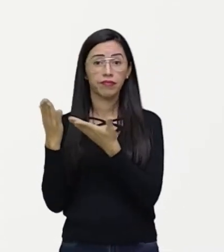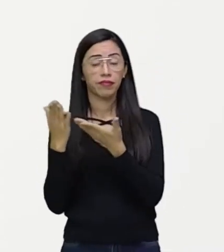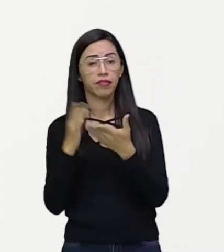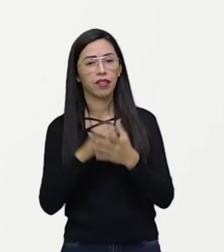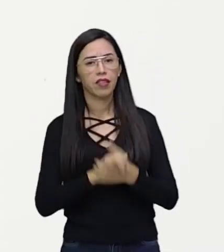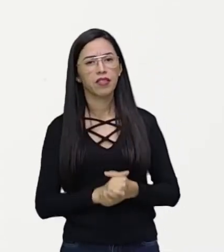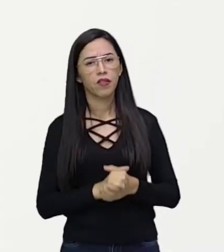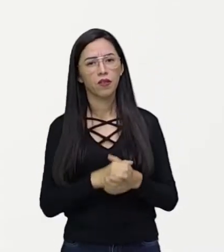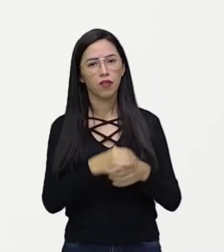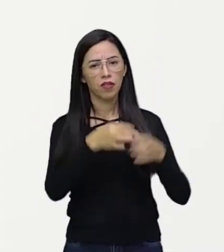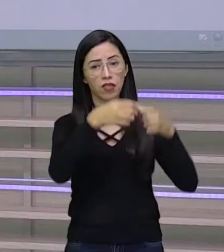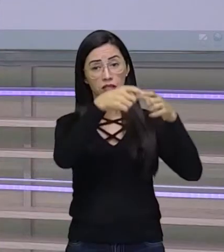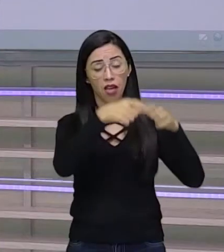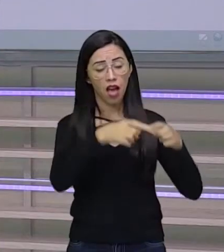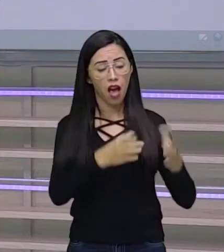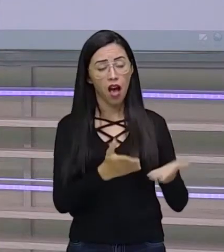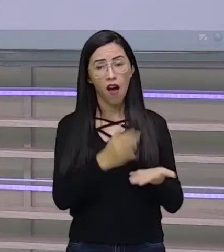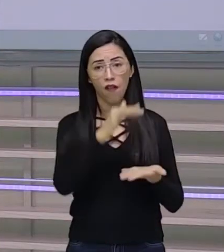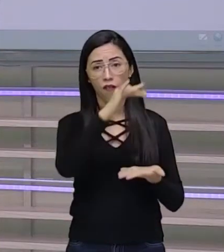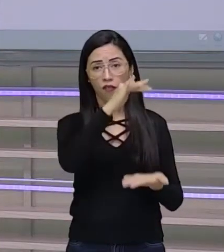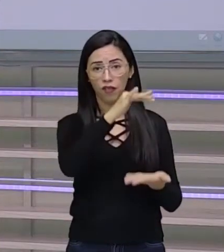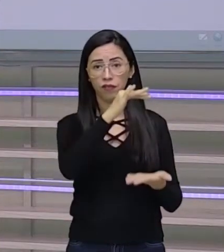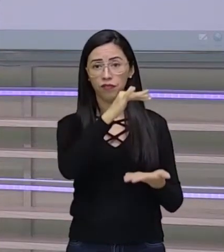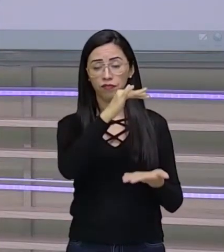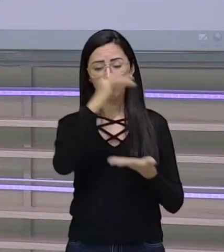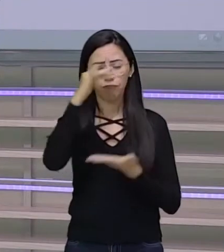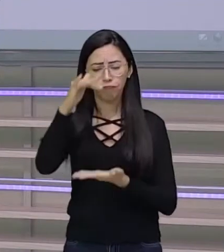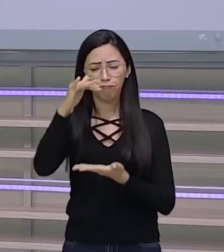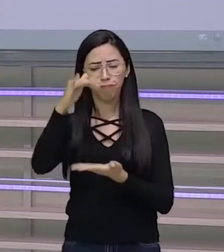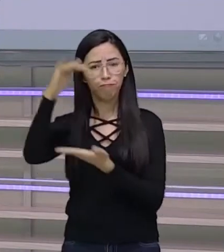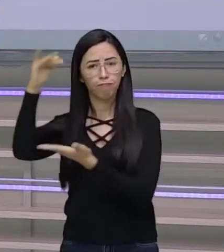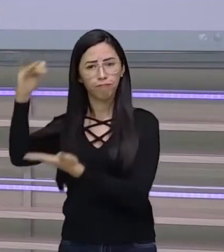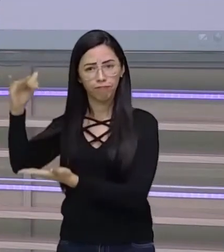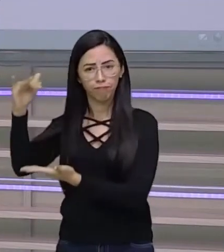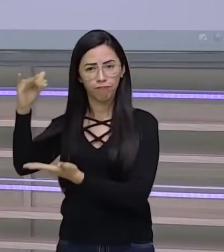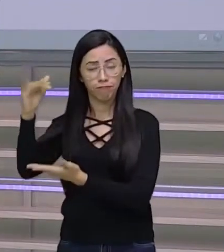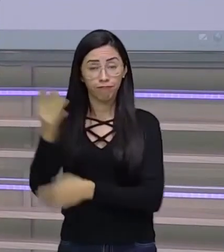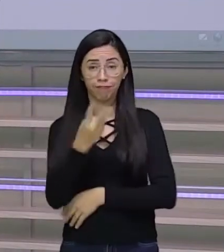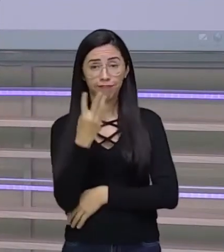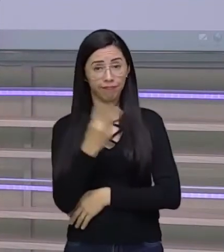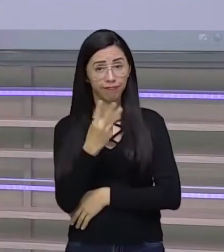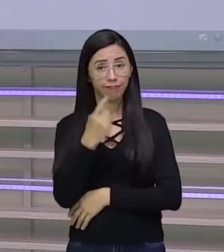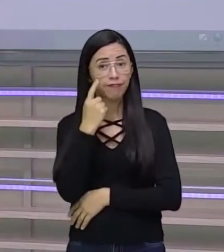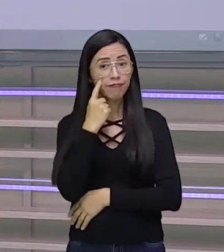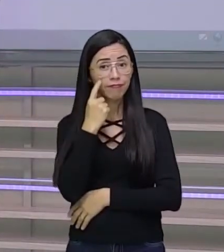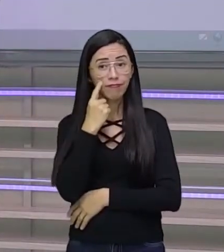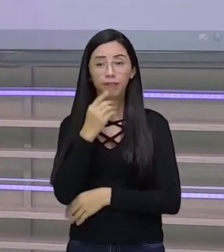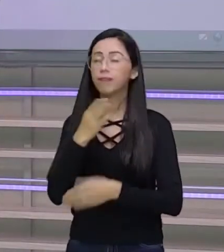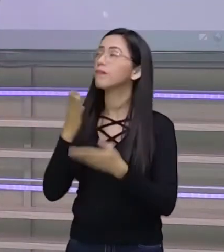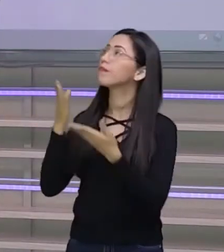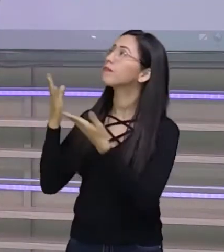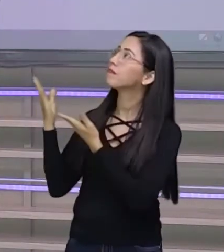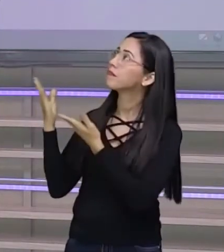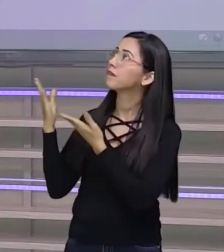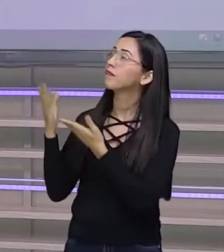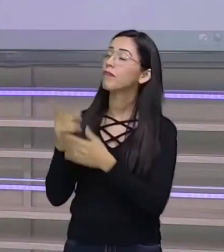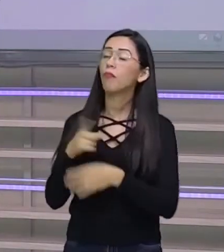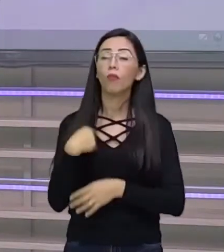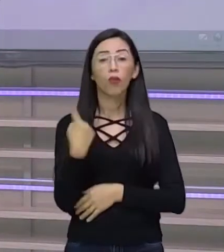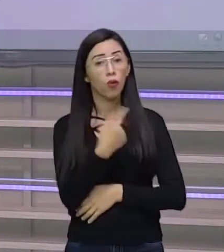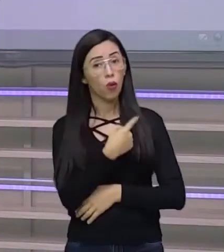garrafas são os nossos instrumentos de medir líquido. Olha que interessante. Então, o instrumento que nós usamos